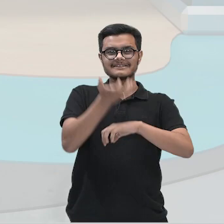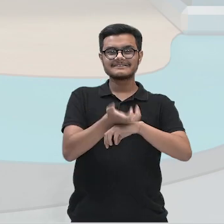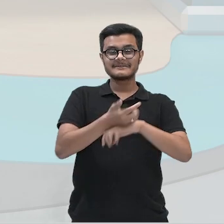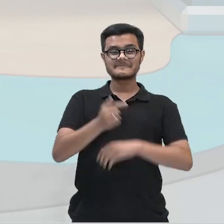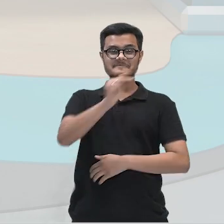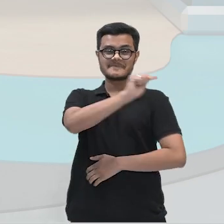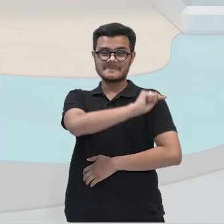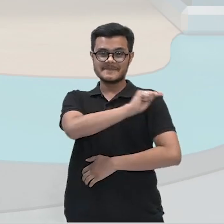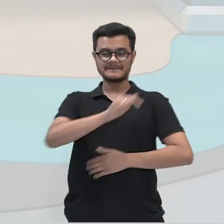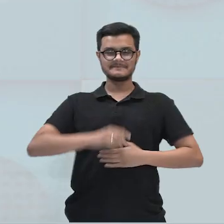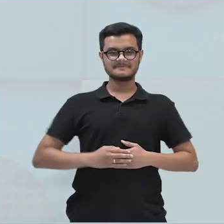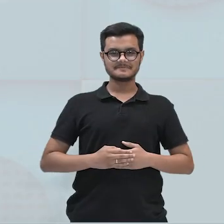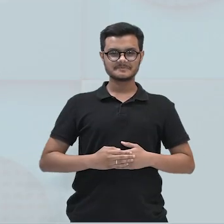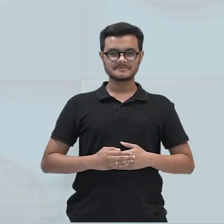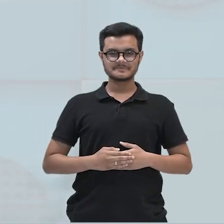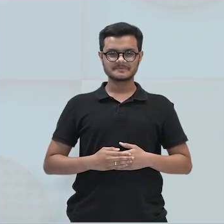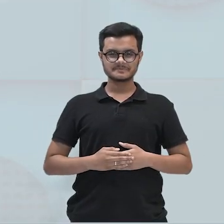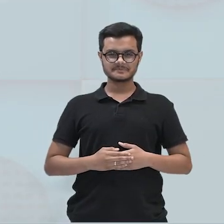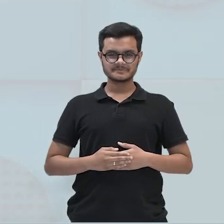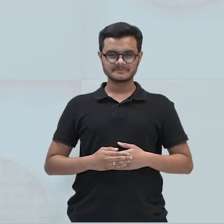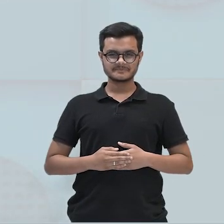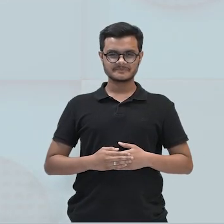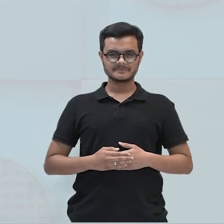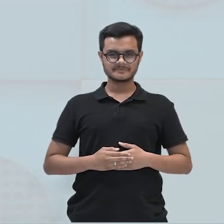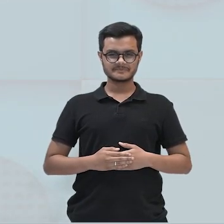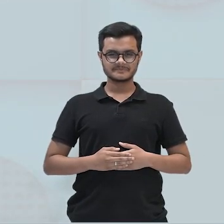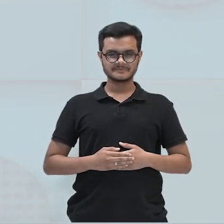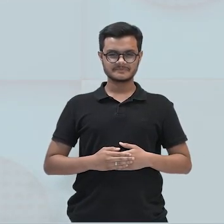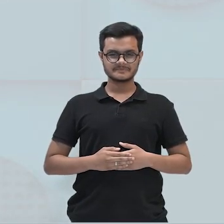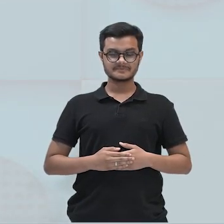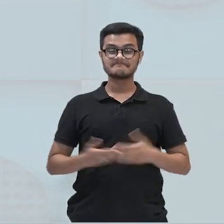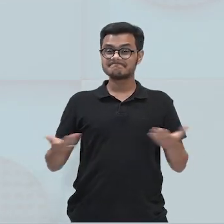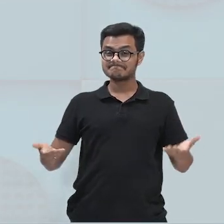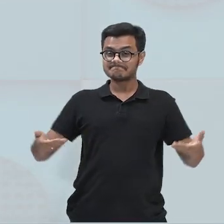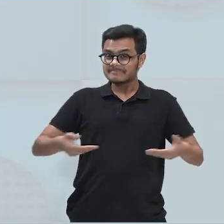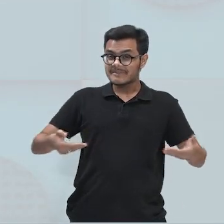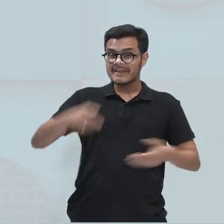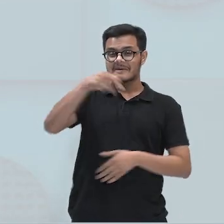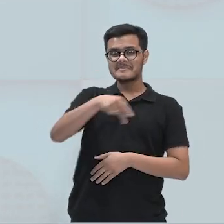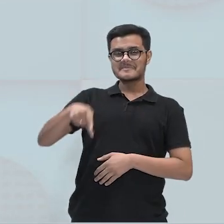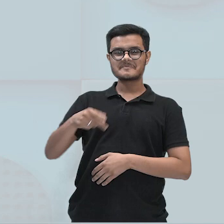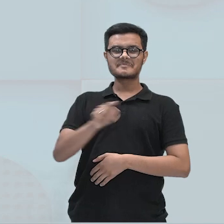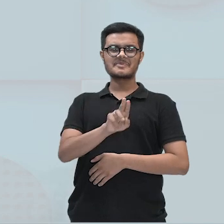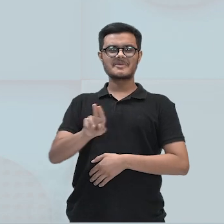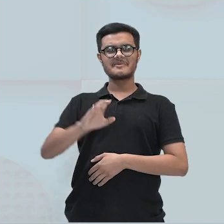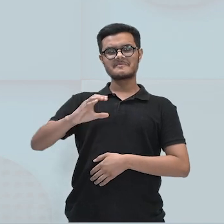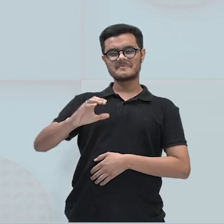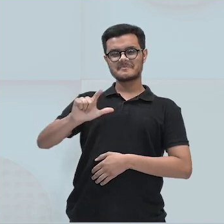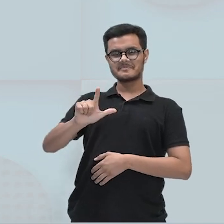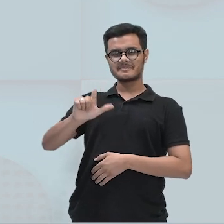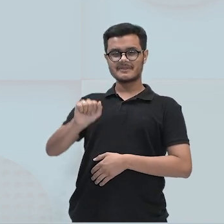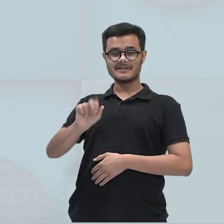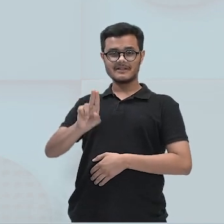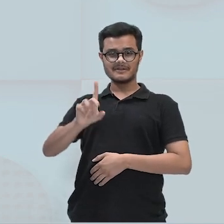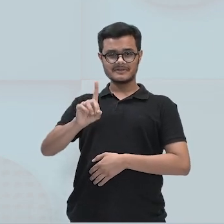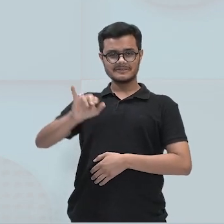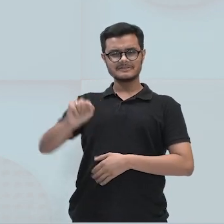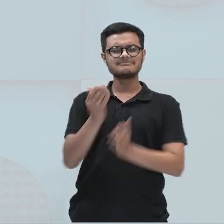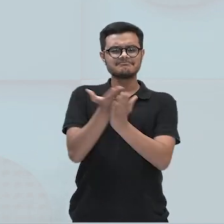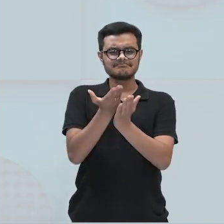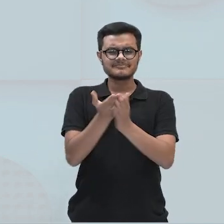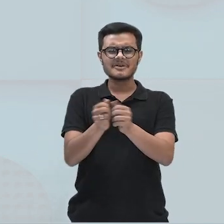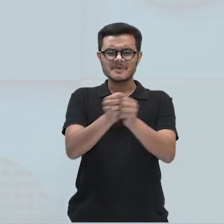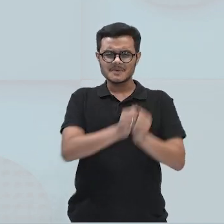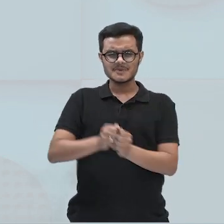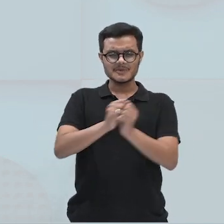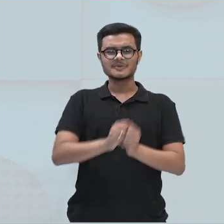ano. Here is Teacher Cláudia Borges. Então, nós estaremos aqui com vocês, trabalhando esses conteúdos de